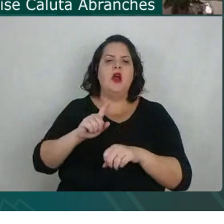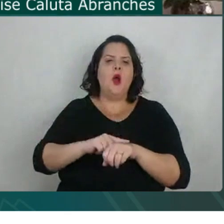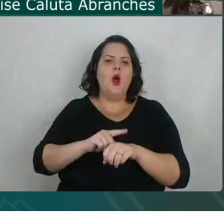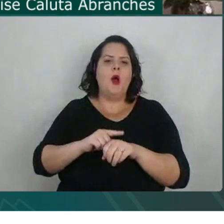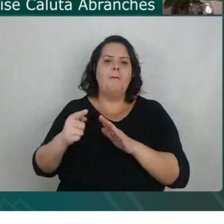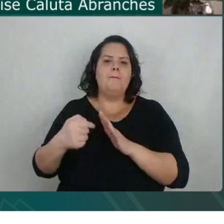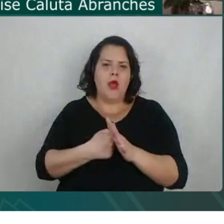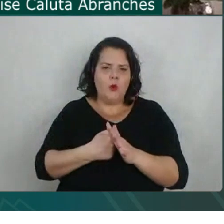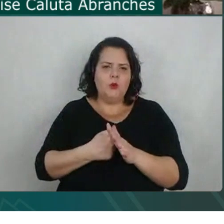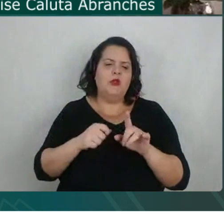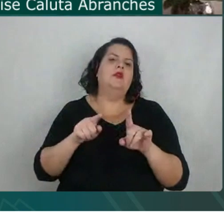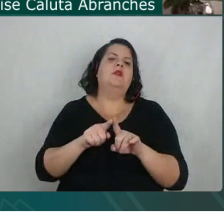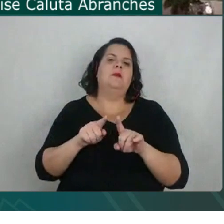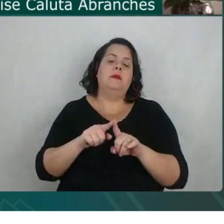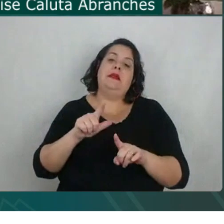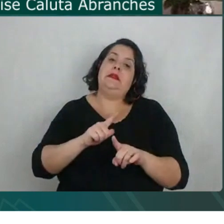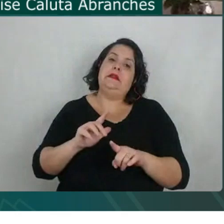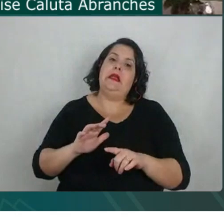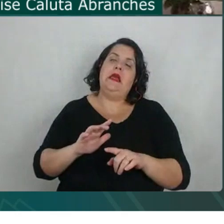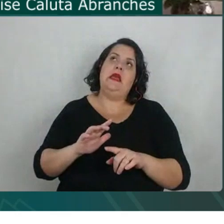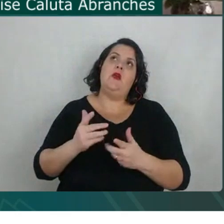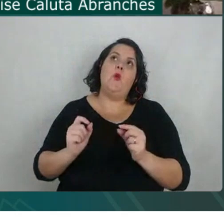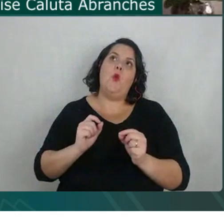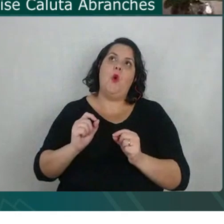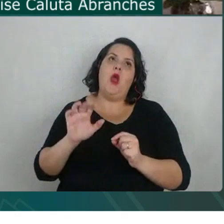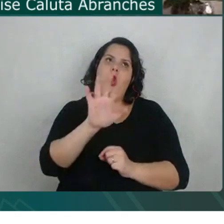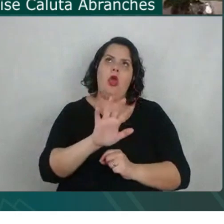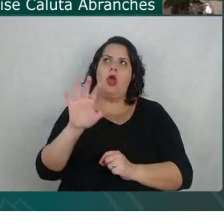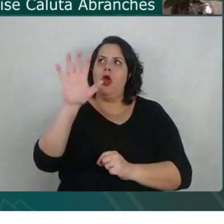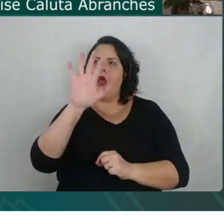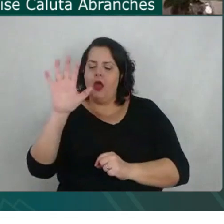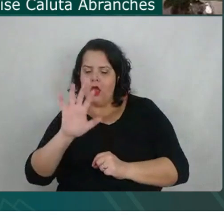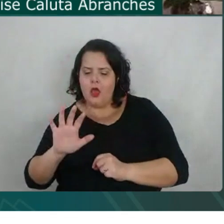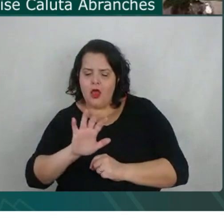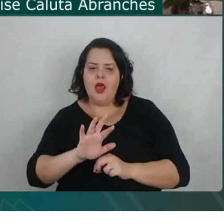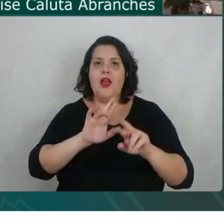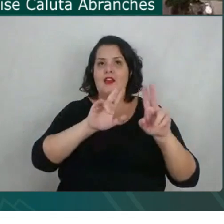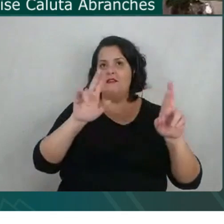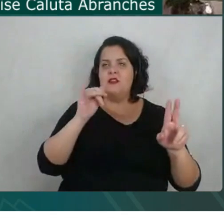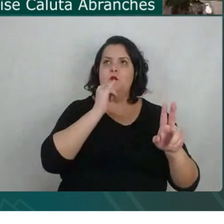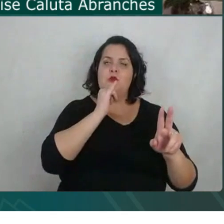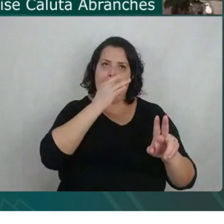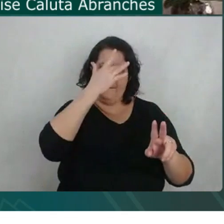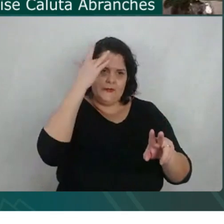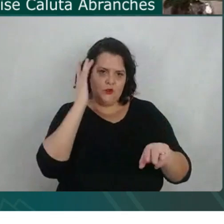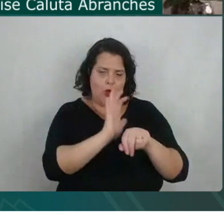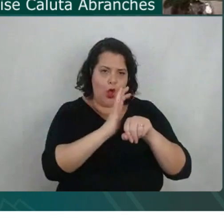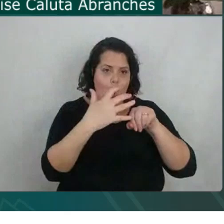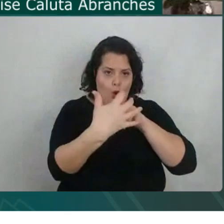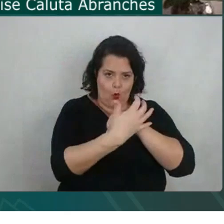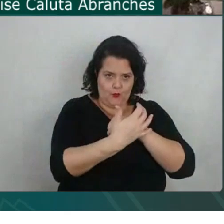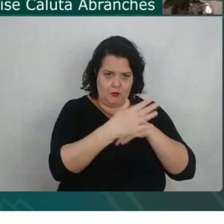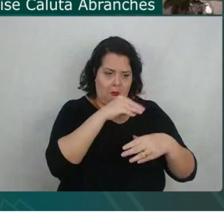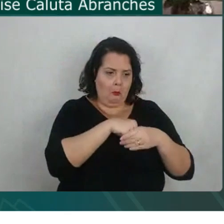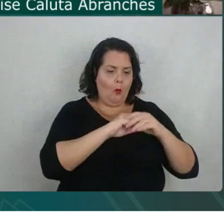diferentes da saúde bucal, do paciente COVID hospitalizado e o paciente COVID em casa. Portanto, eu vou me